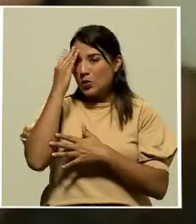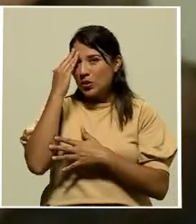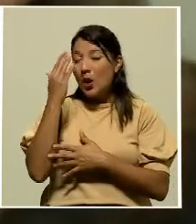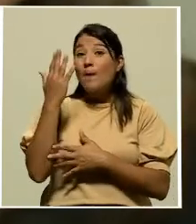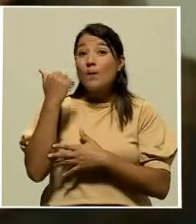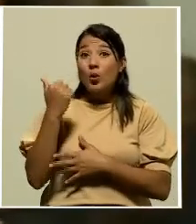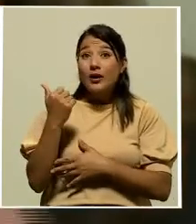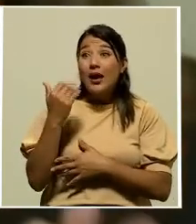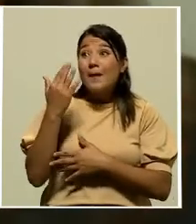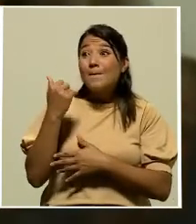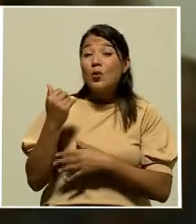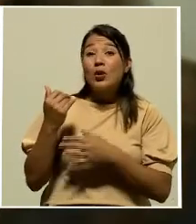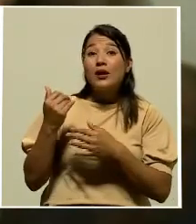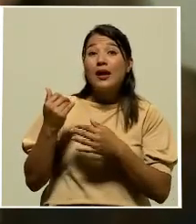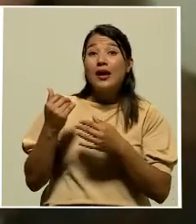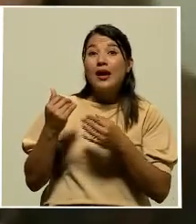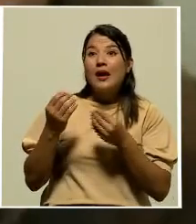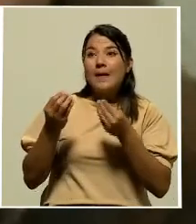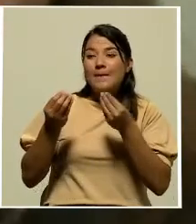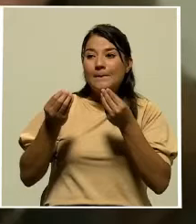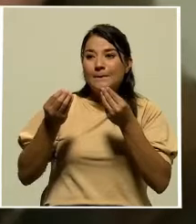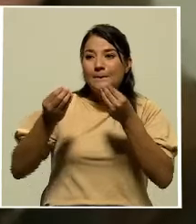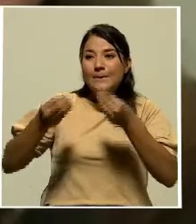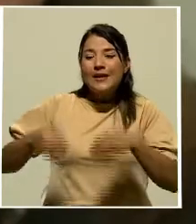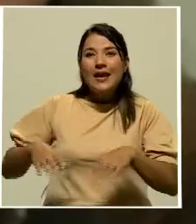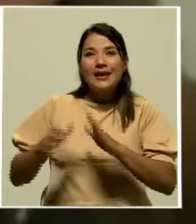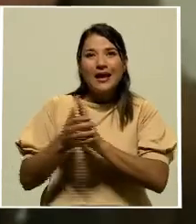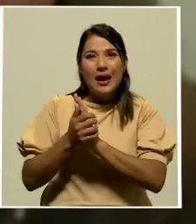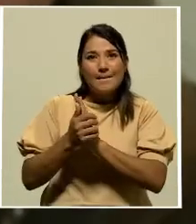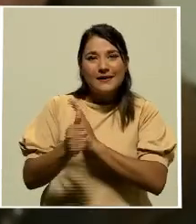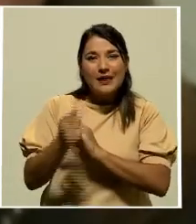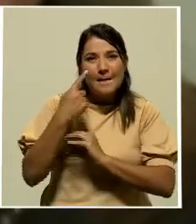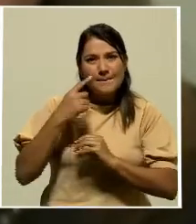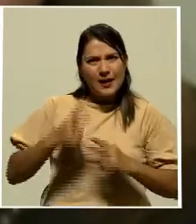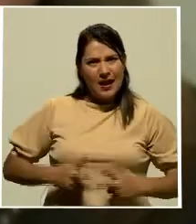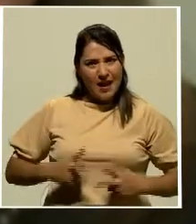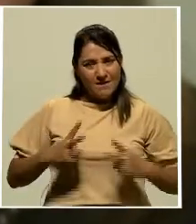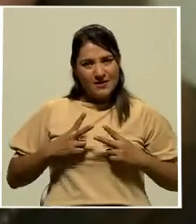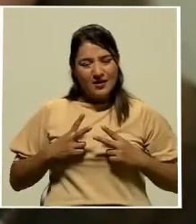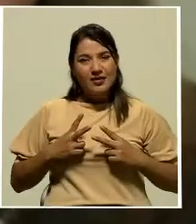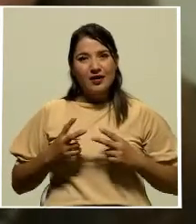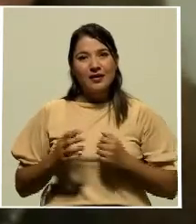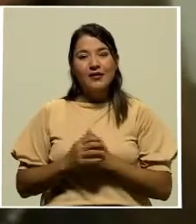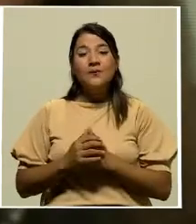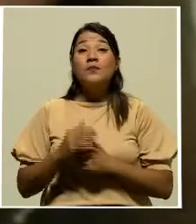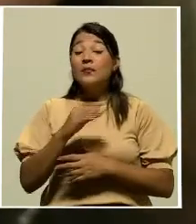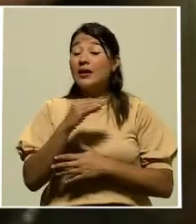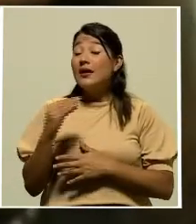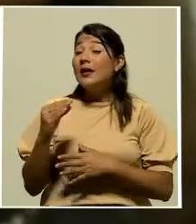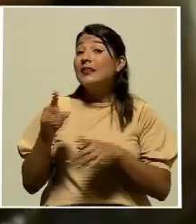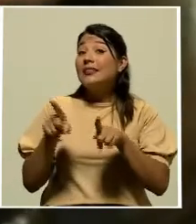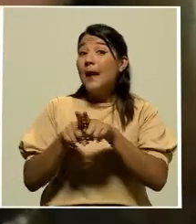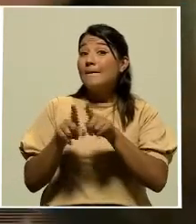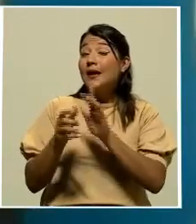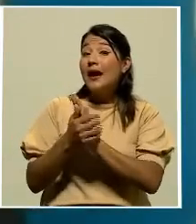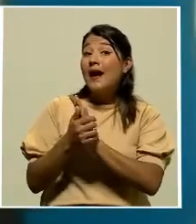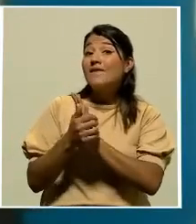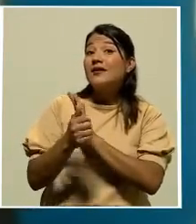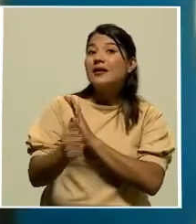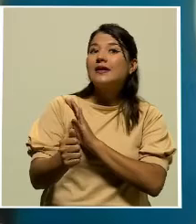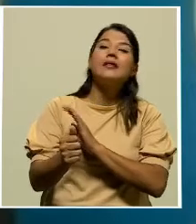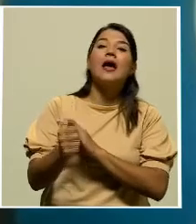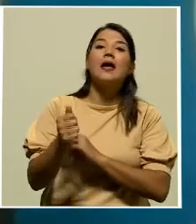sua capacidade de adquirir habilidades para a vida, de interagir com as pessoas, não? E aqui também habilidades, não